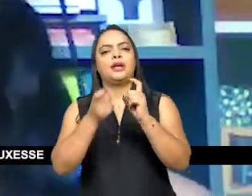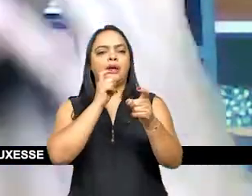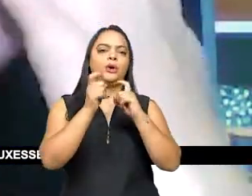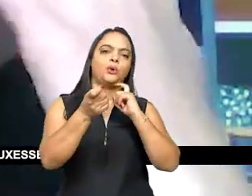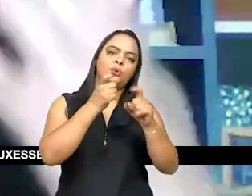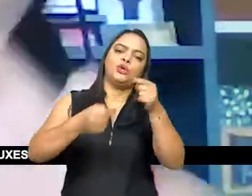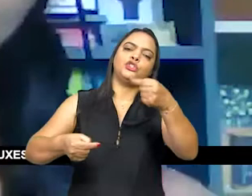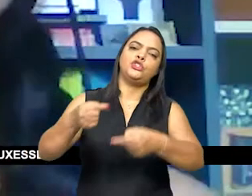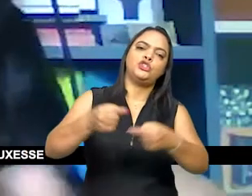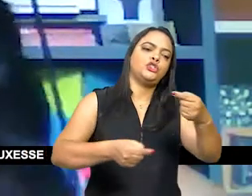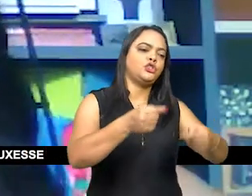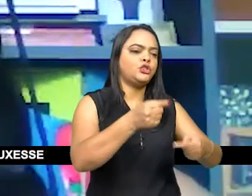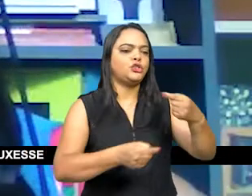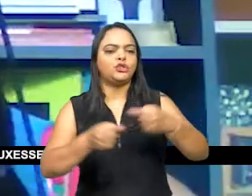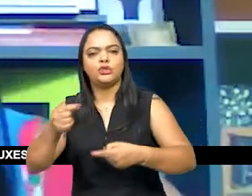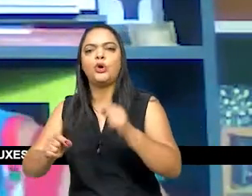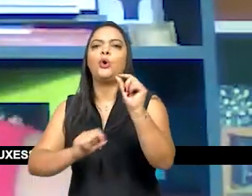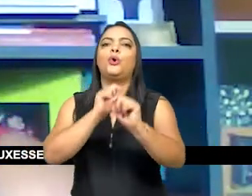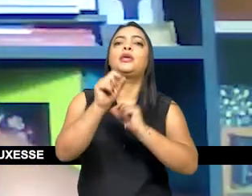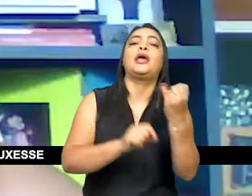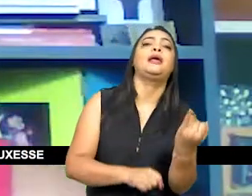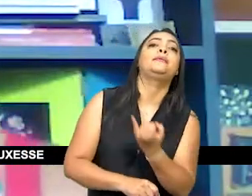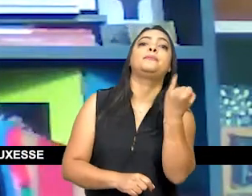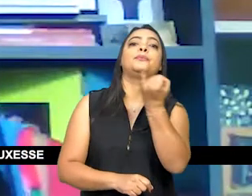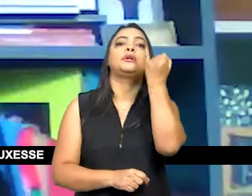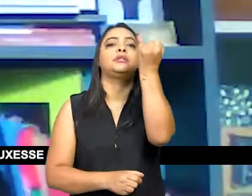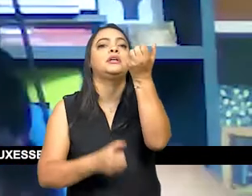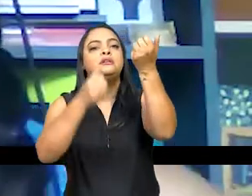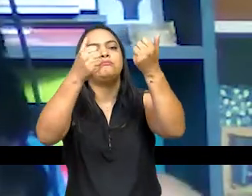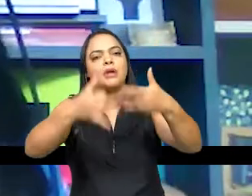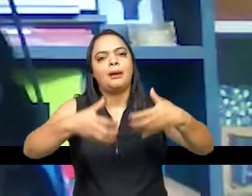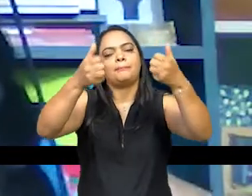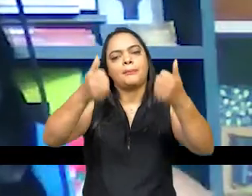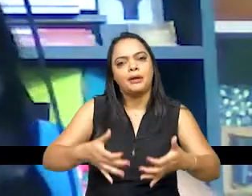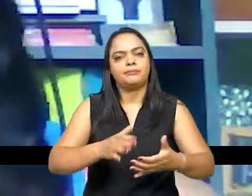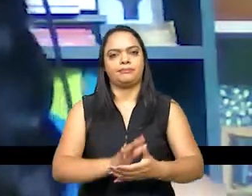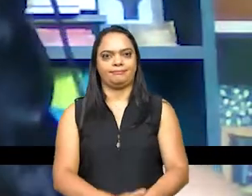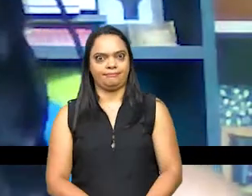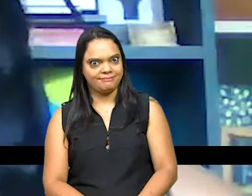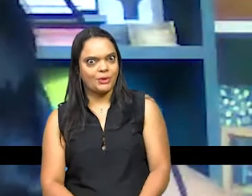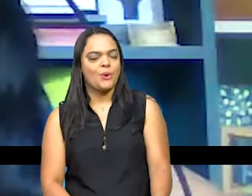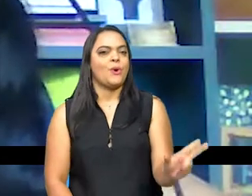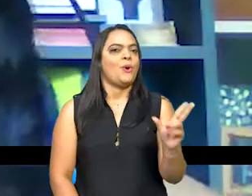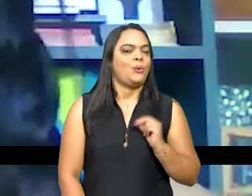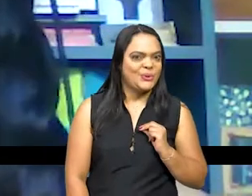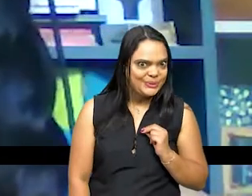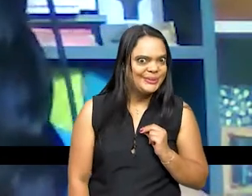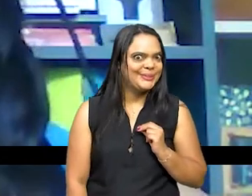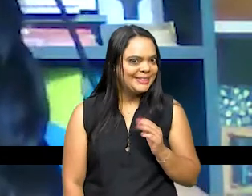fomos discutindo, né, os tópicos, o que a gente achava importante que a disciplina trouxesse. Gente, que